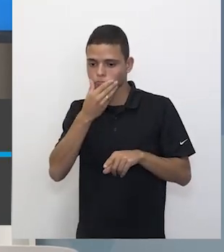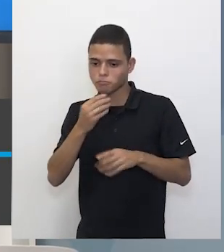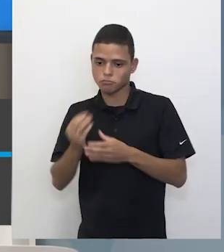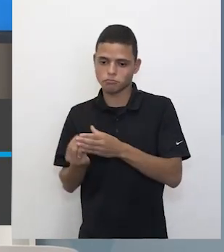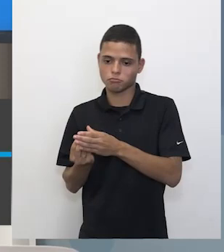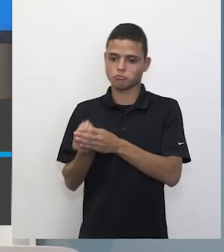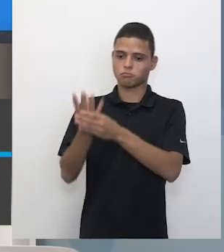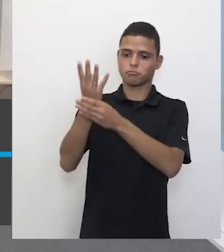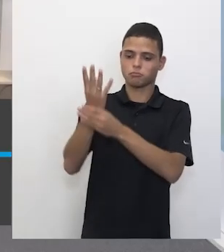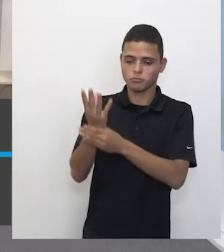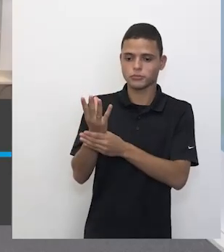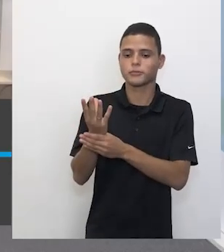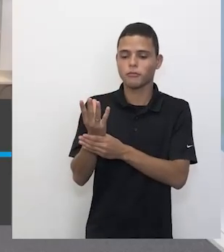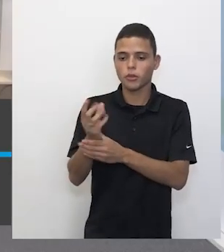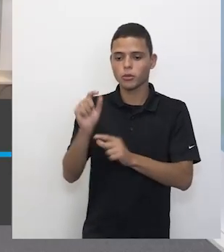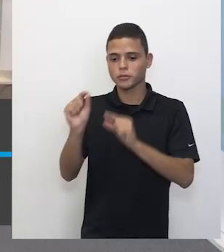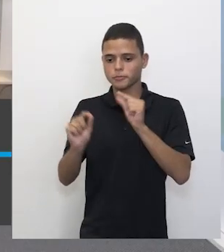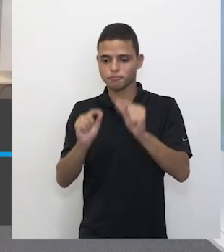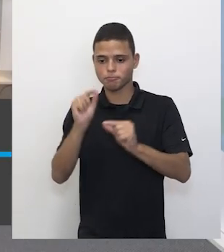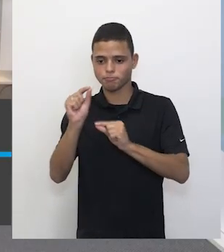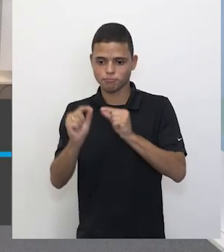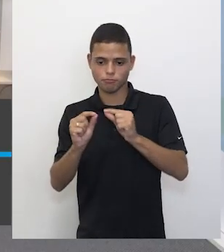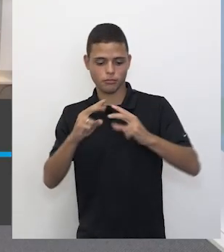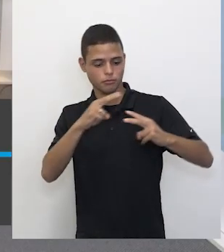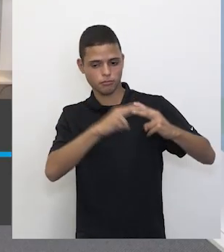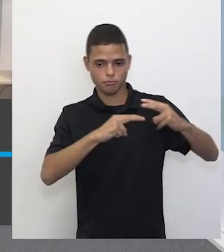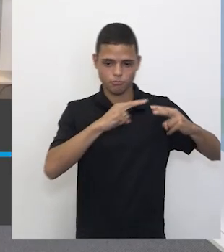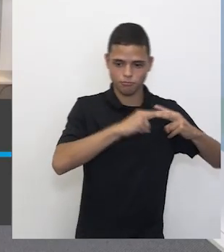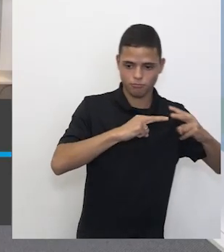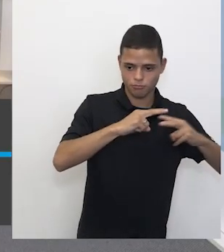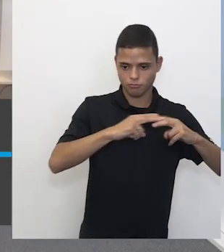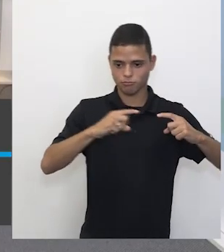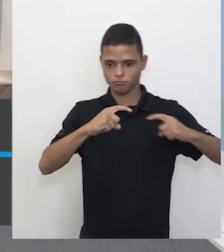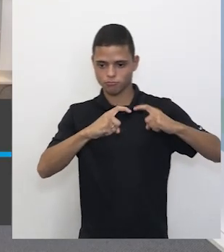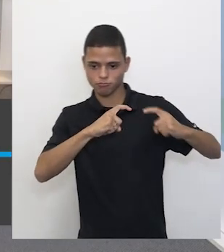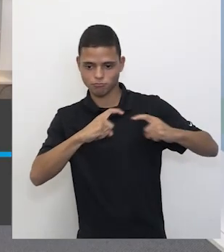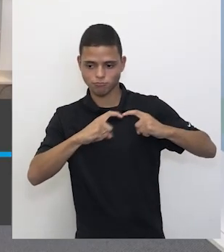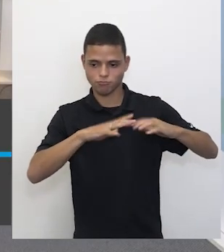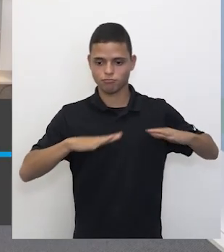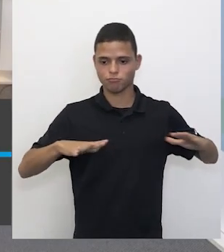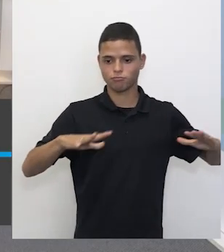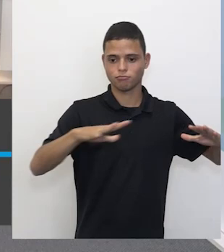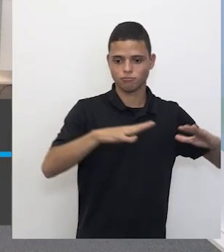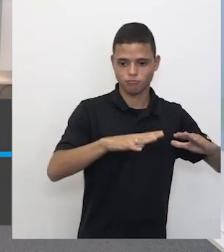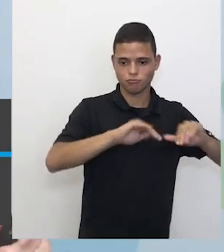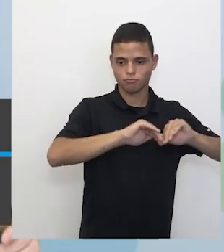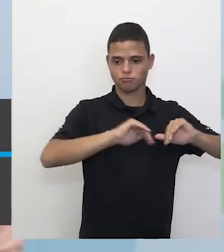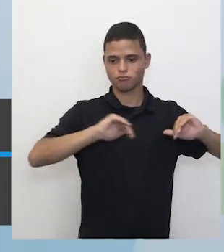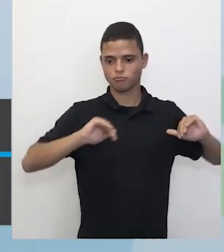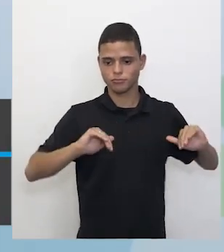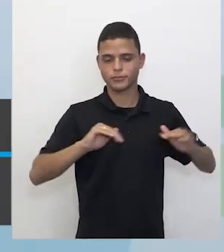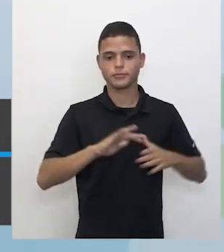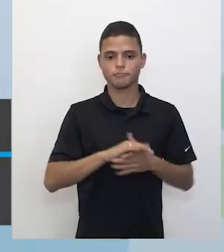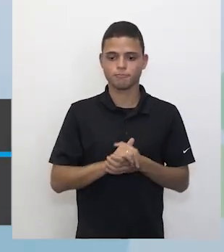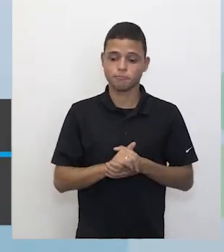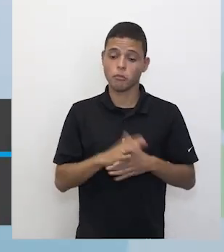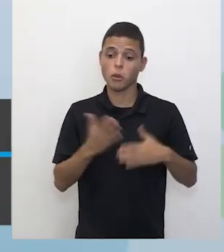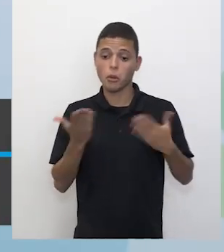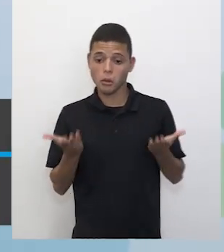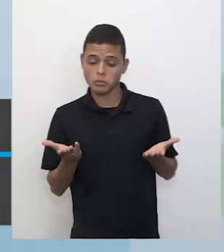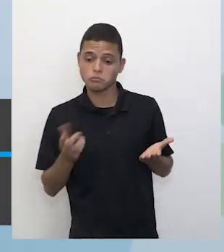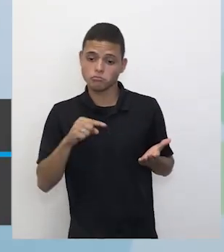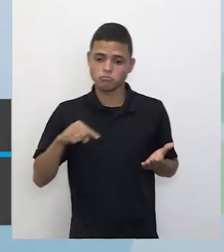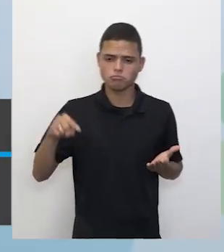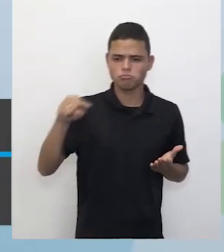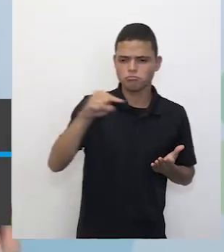eles foram aí? Eles já estão começando a trazer o contratualismo, né? Sim. Legal, legal. Olha, pessoal, vamos pensar juntos aqui.